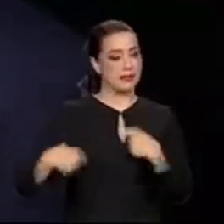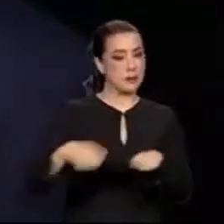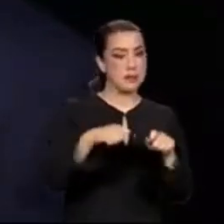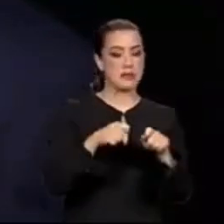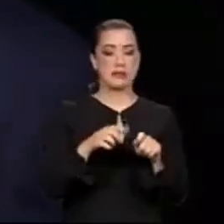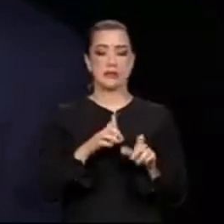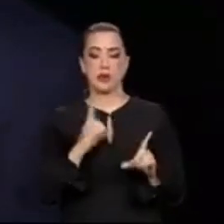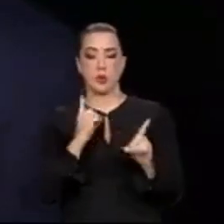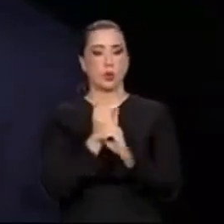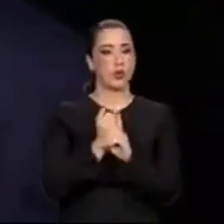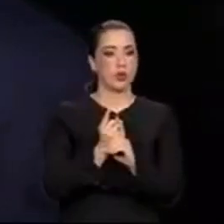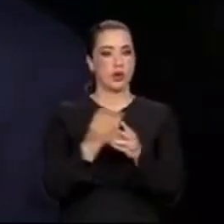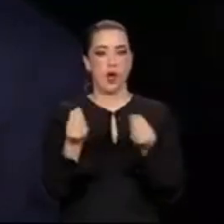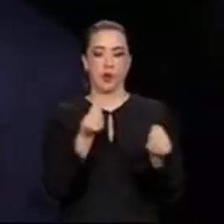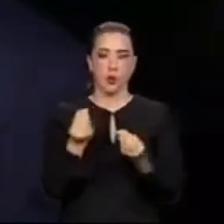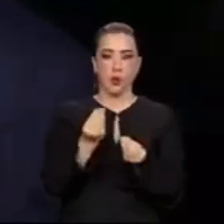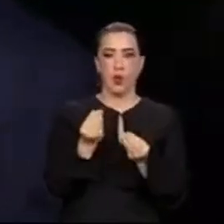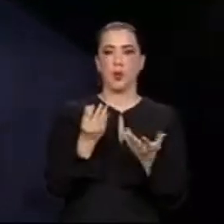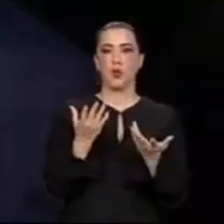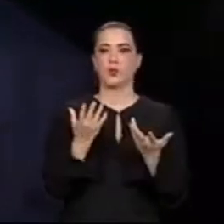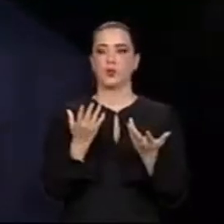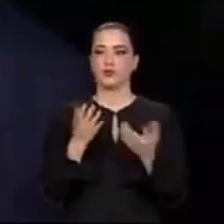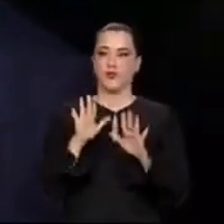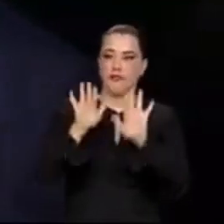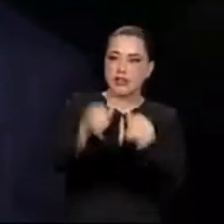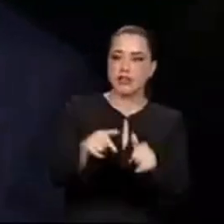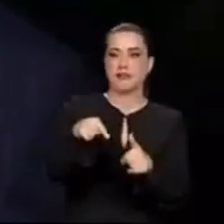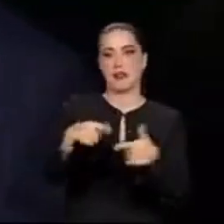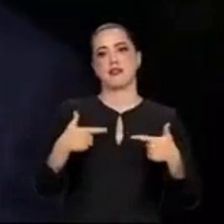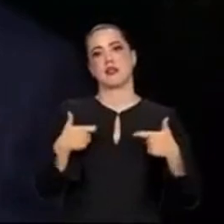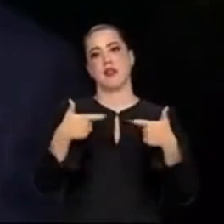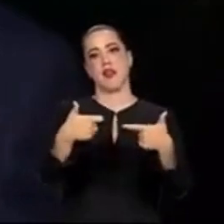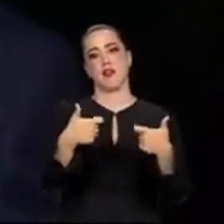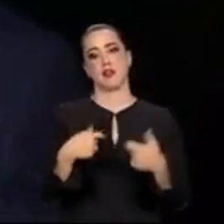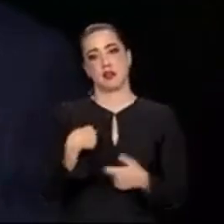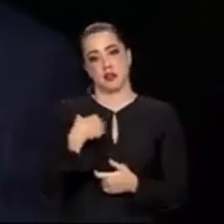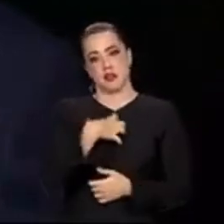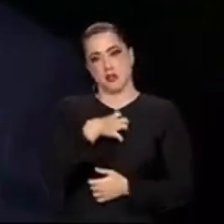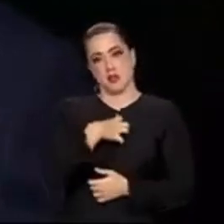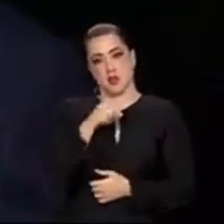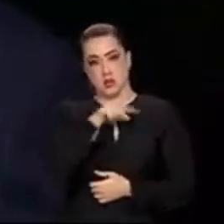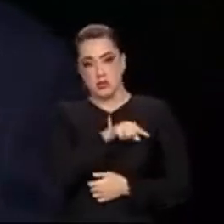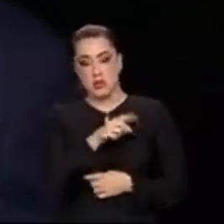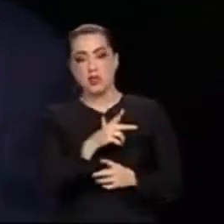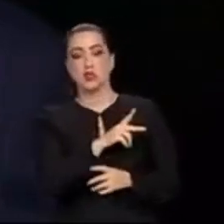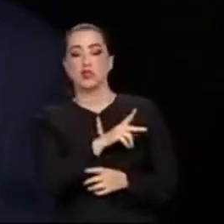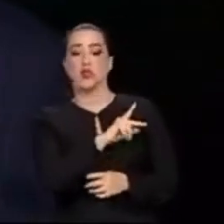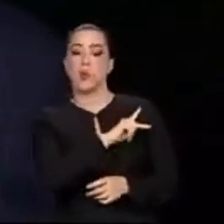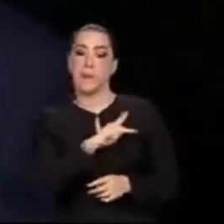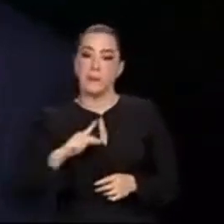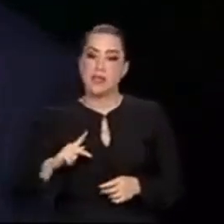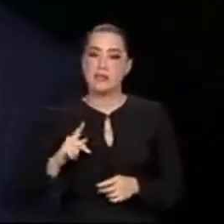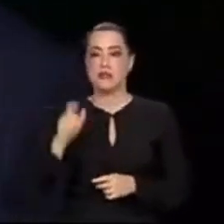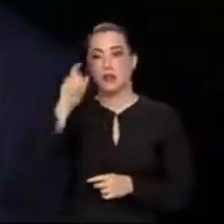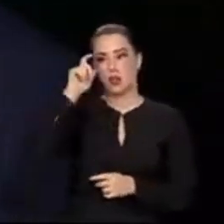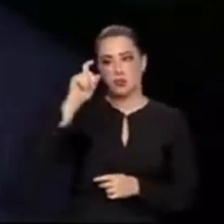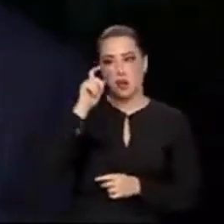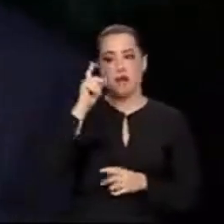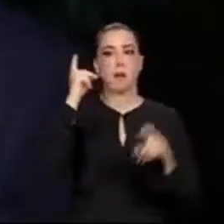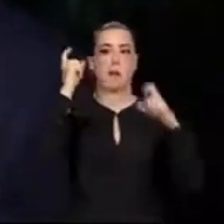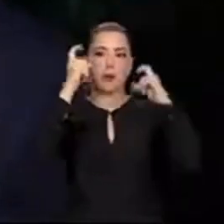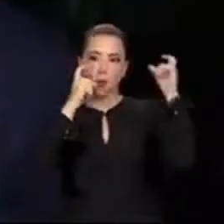é preciso encontrar uma saída para colocar fia Essa guerra e eu senti da parte do presidente uma